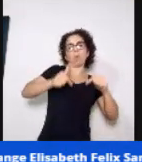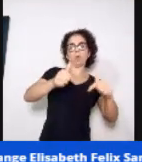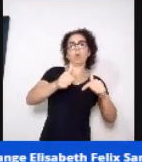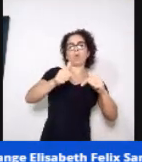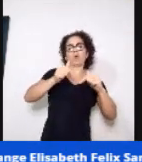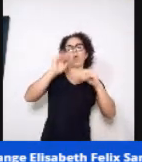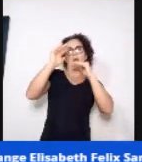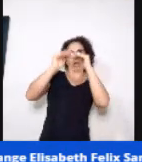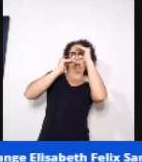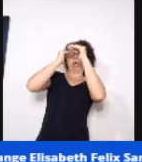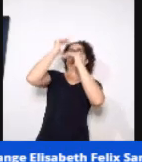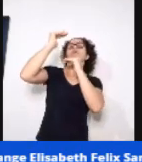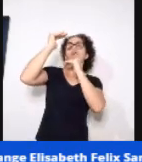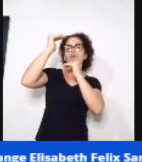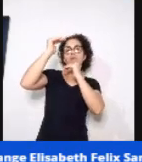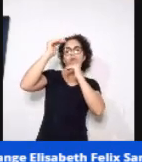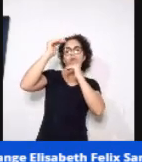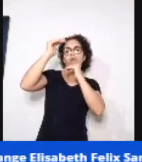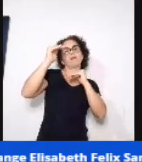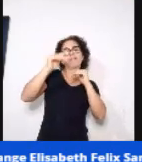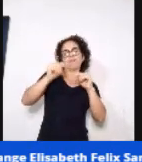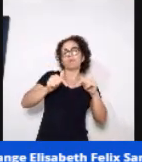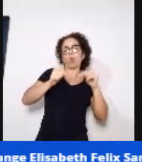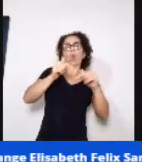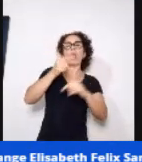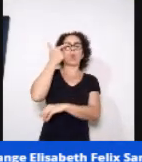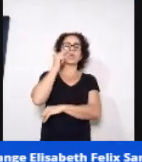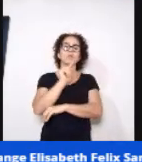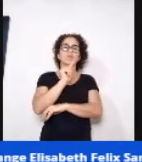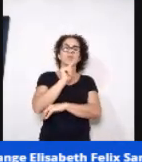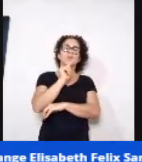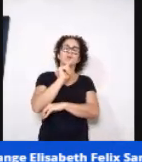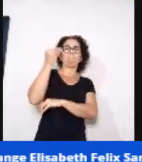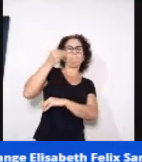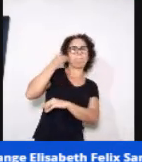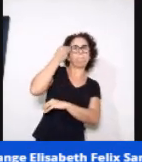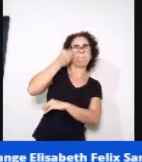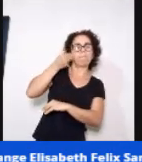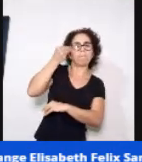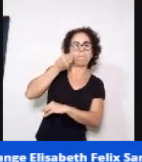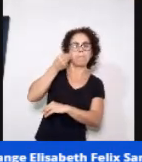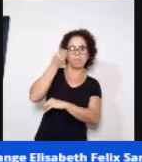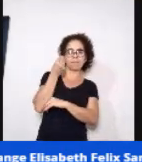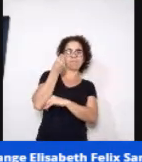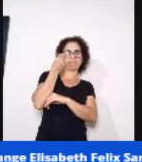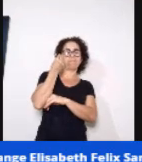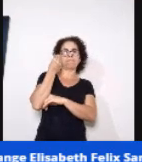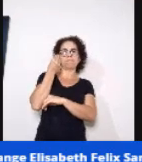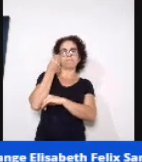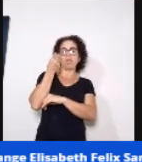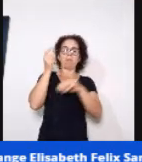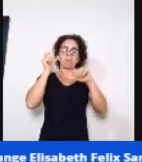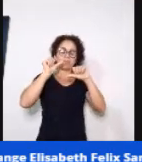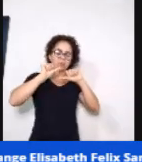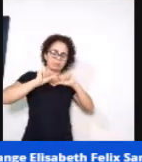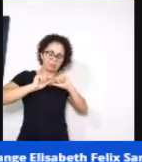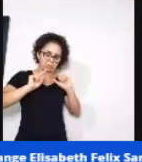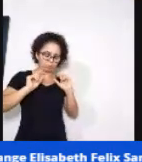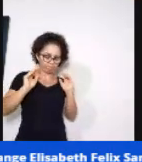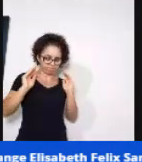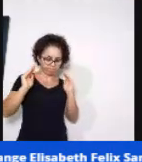performance. Eu sou ousado, eu tenho condições de experimentar, de arriscar. O pessimista não, ele se fecha mais um